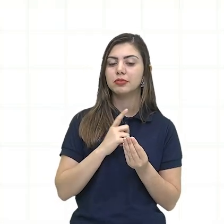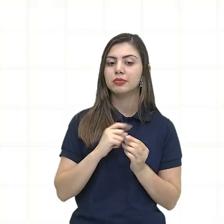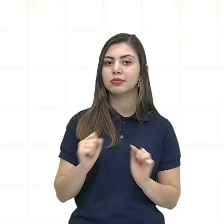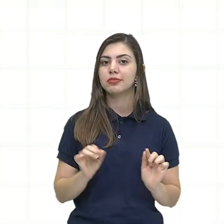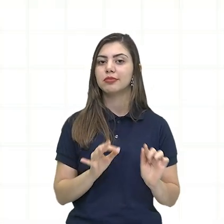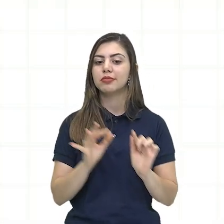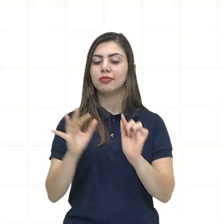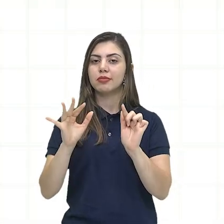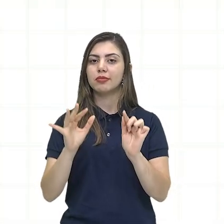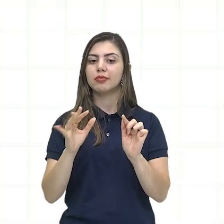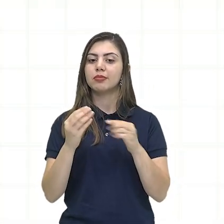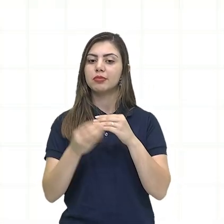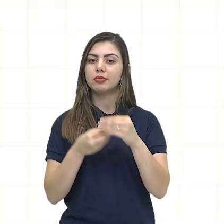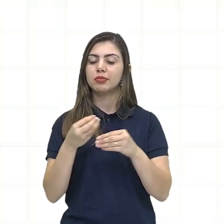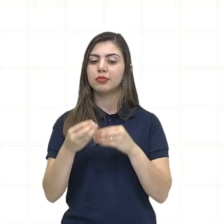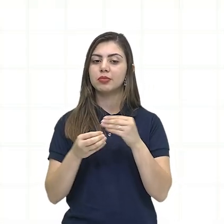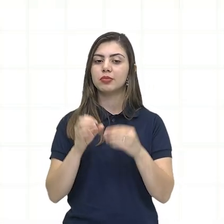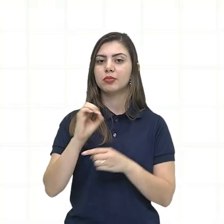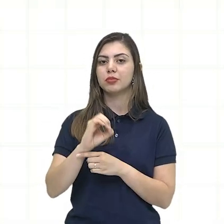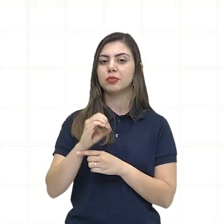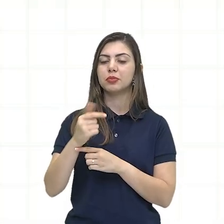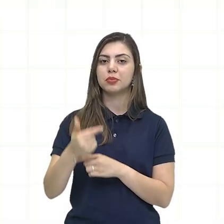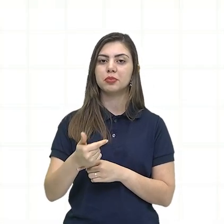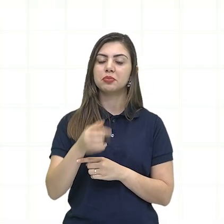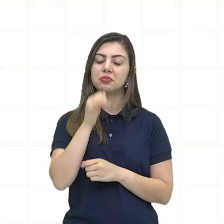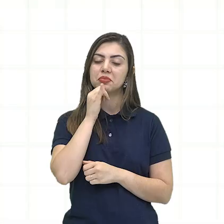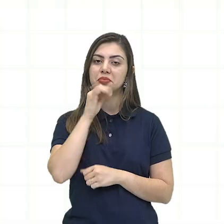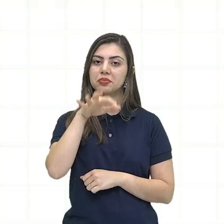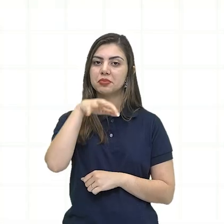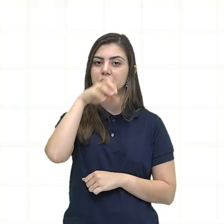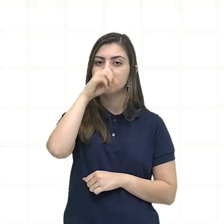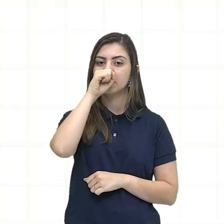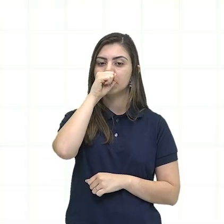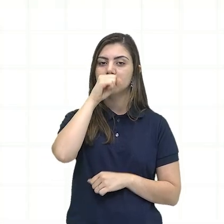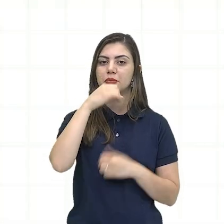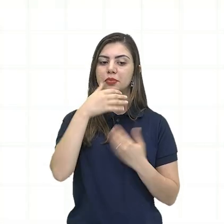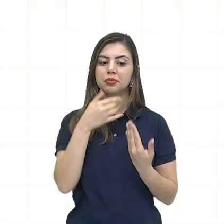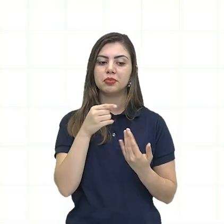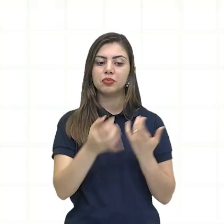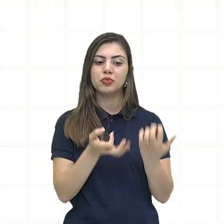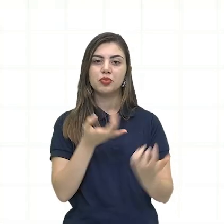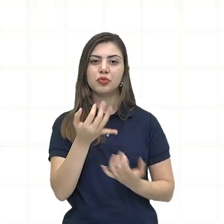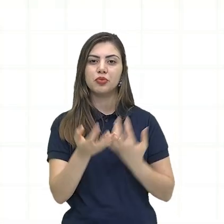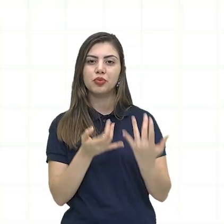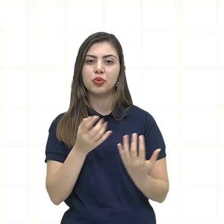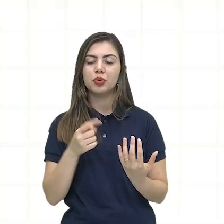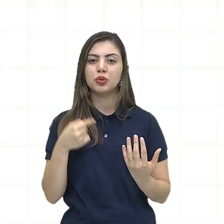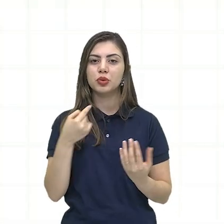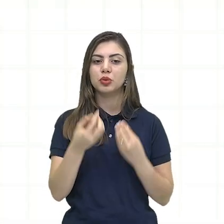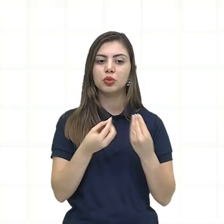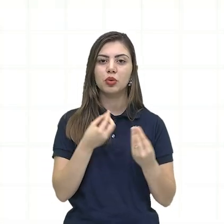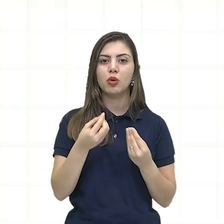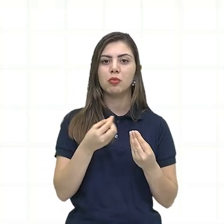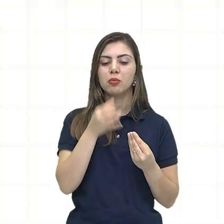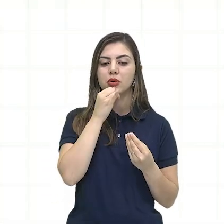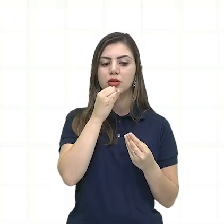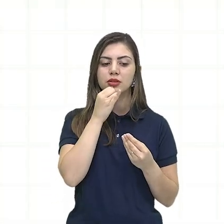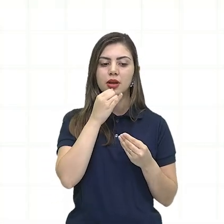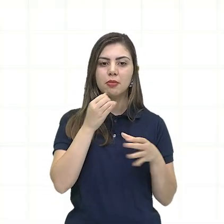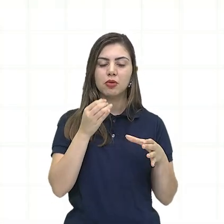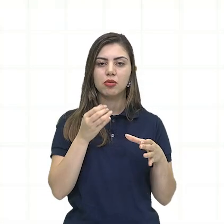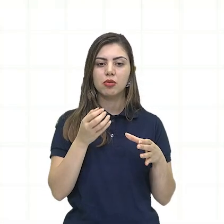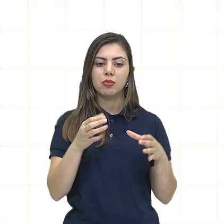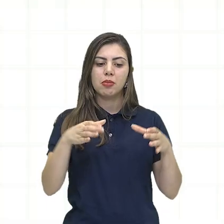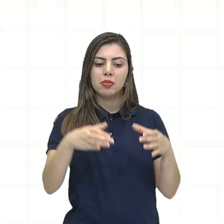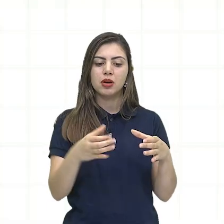conter oxigênio, como o ar, por exemplo. Por isso que quando está pegando fogo, a gente vai lá e abafa, certo? Que